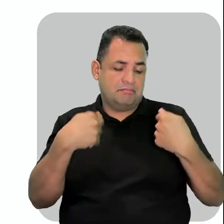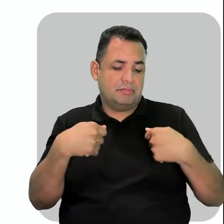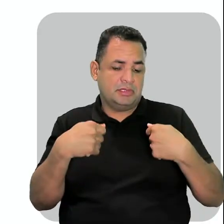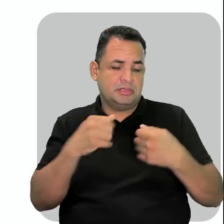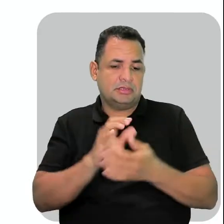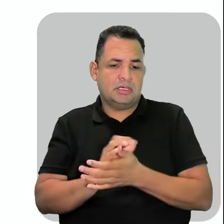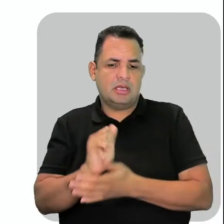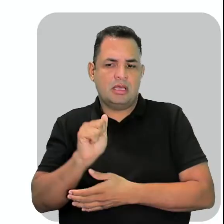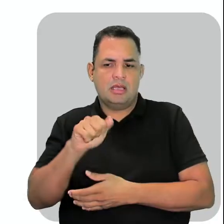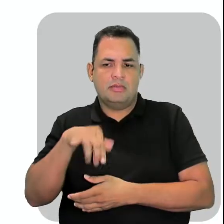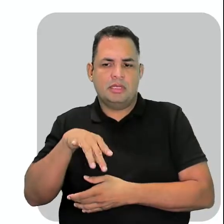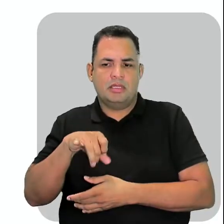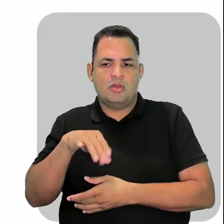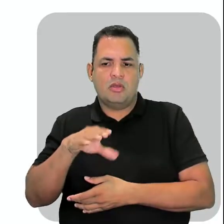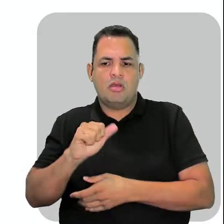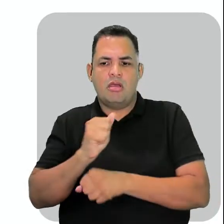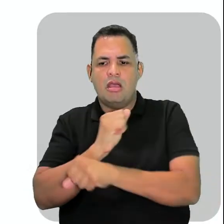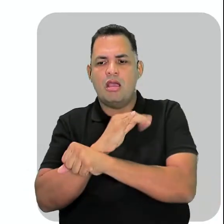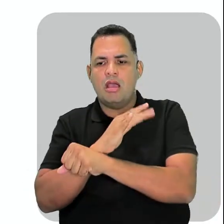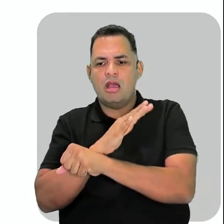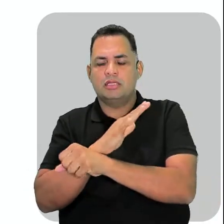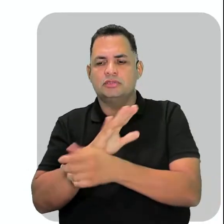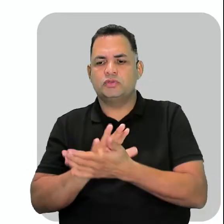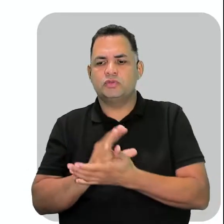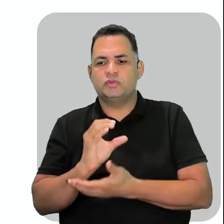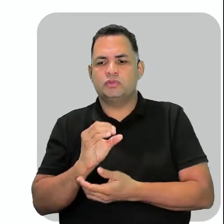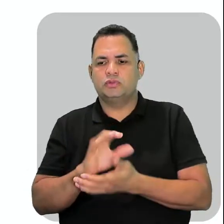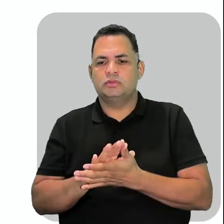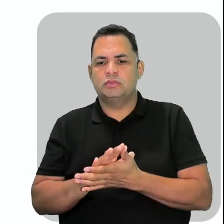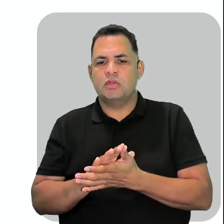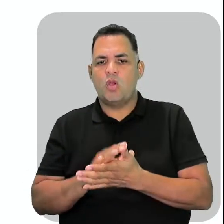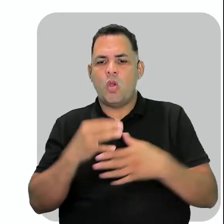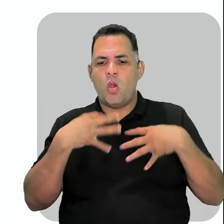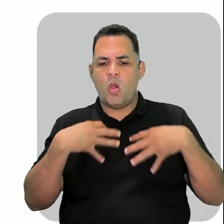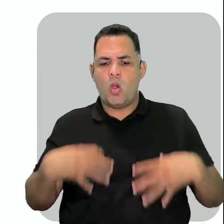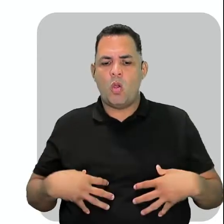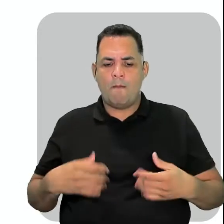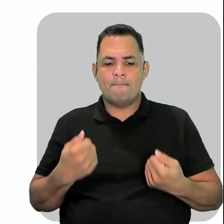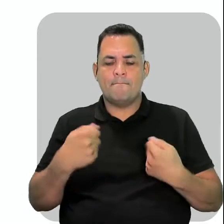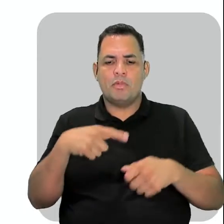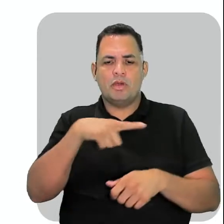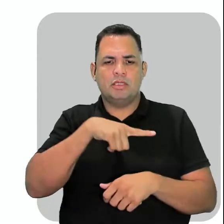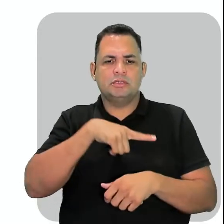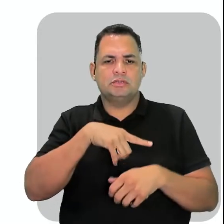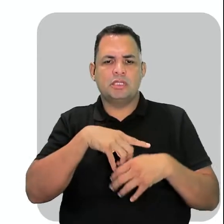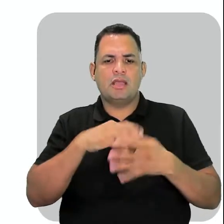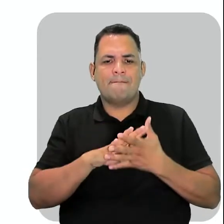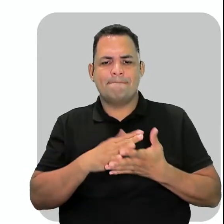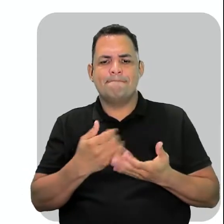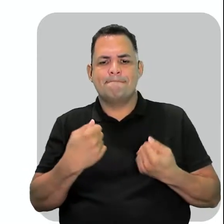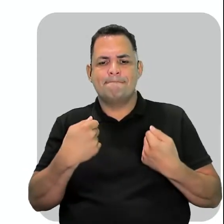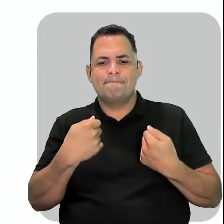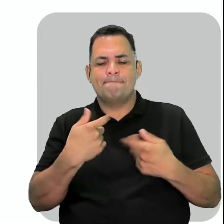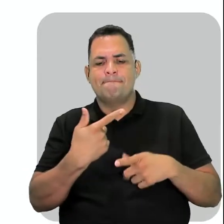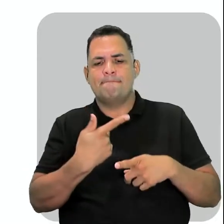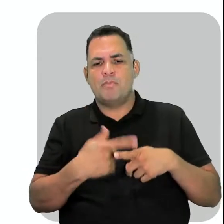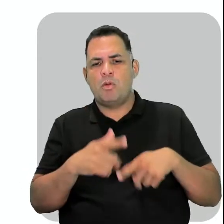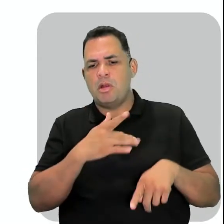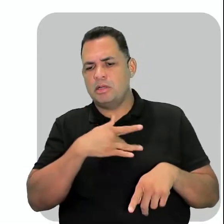seu organismo, o que pode gerar problemas de saúde. Então, é